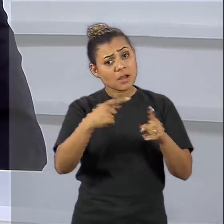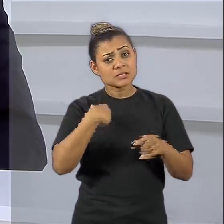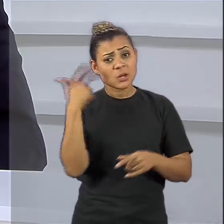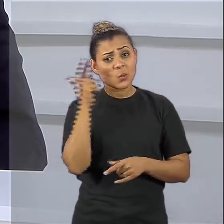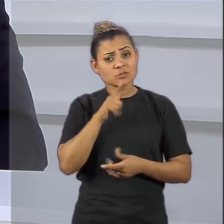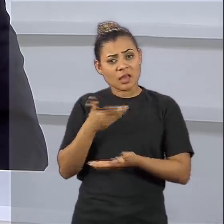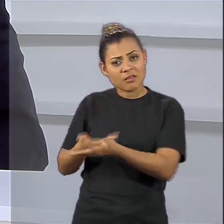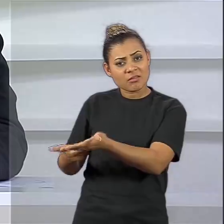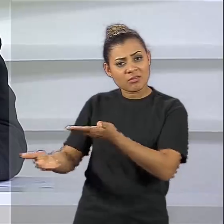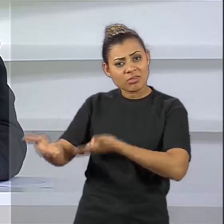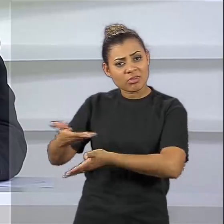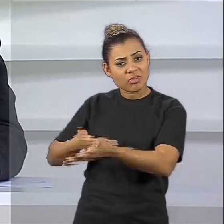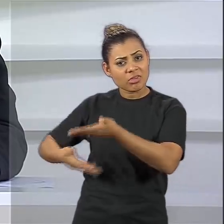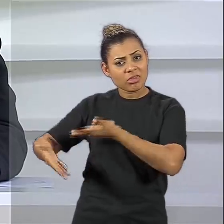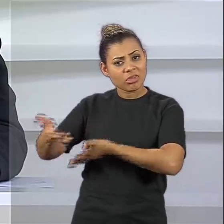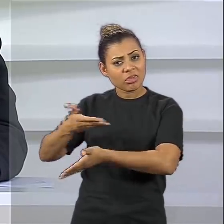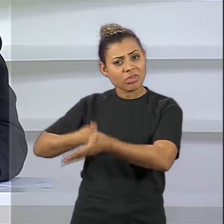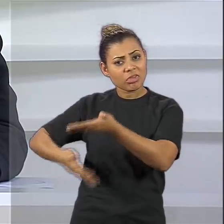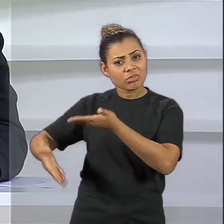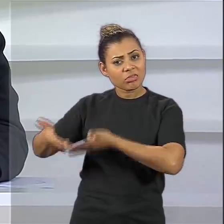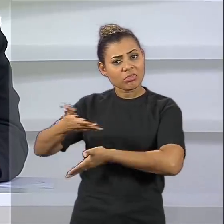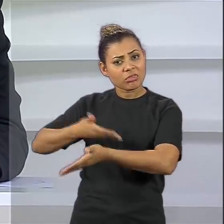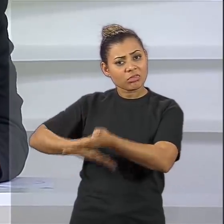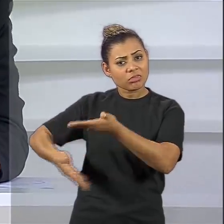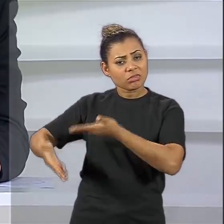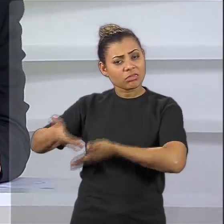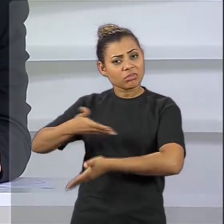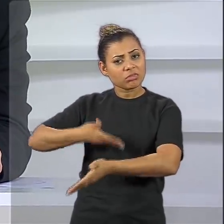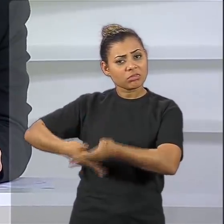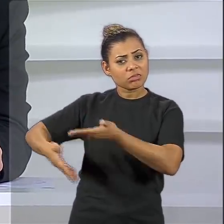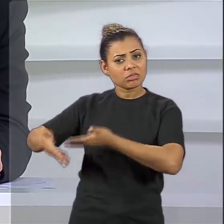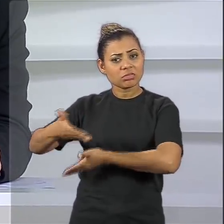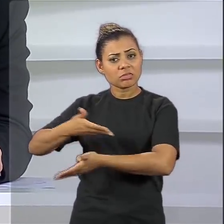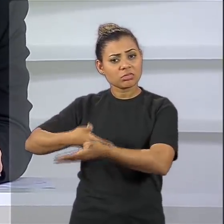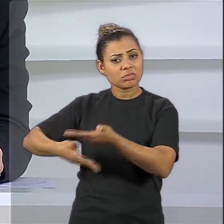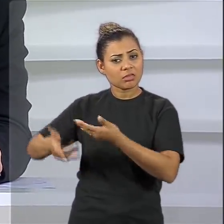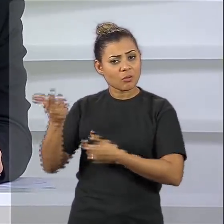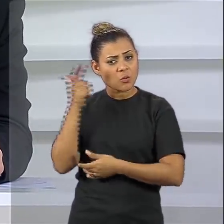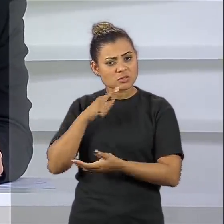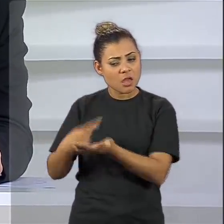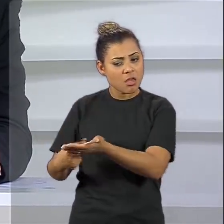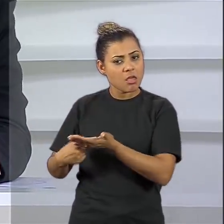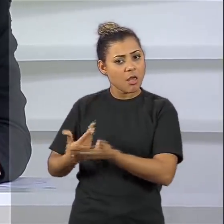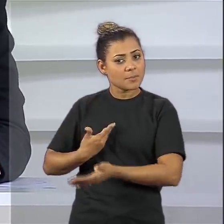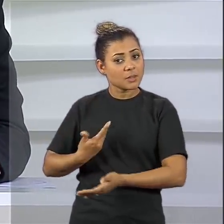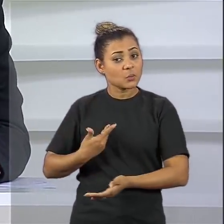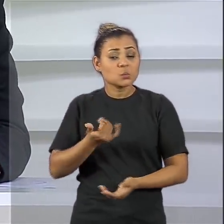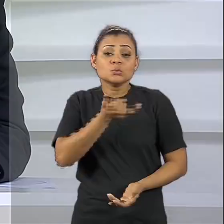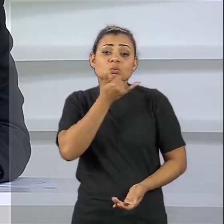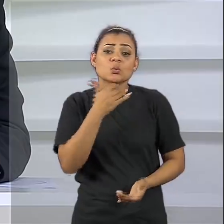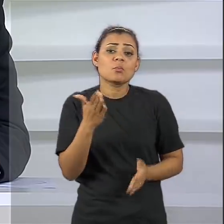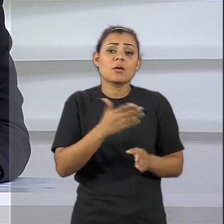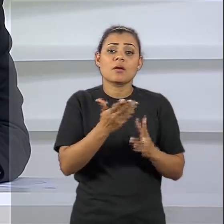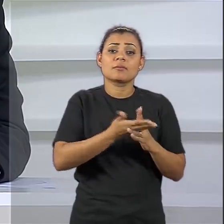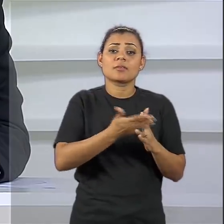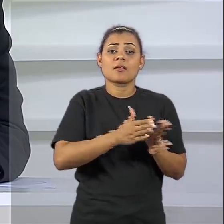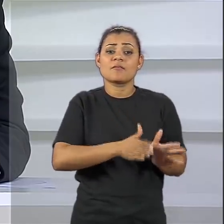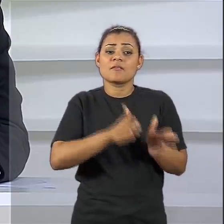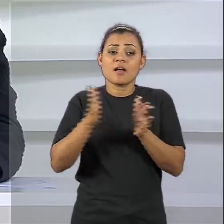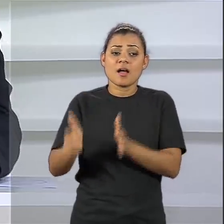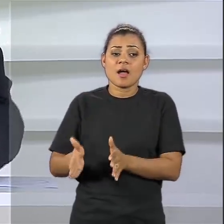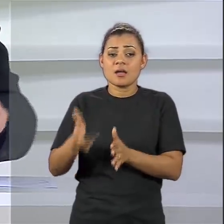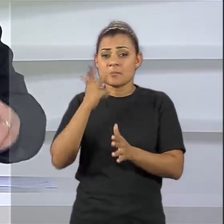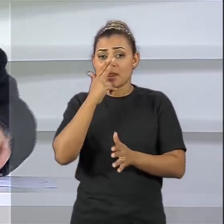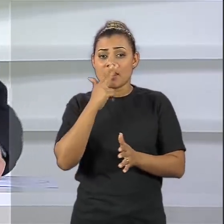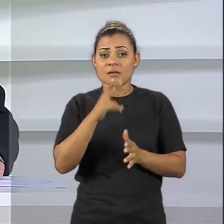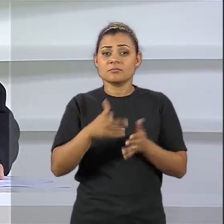Esse renda está quase temeriano, hein? Faltou a mesóclise. Desculpa, a gente vai ter que ir para mais um intervalo.